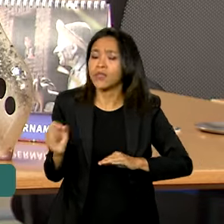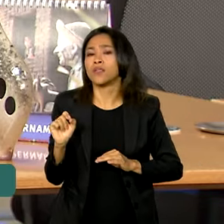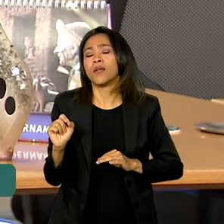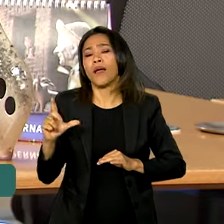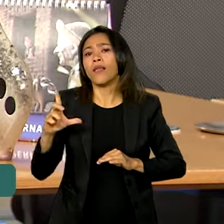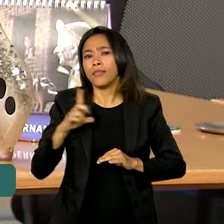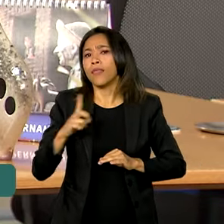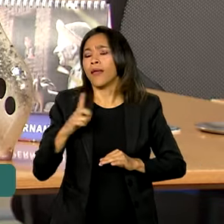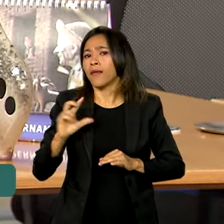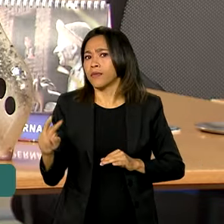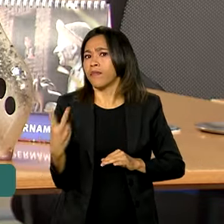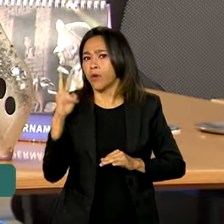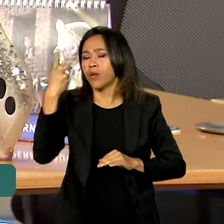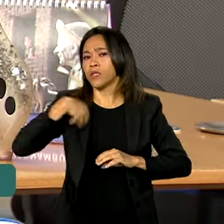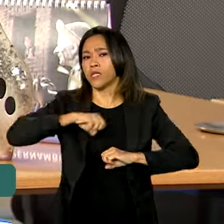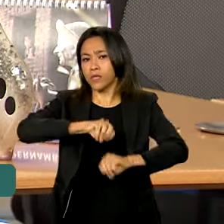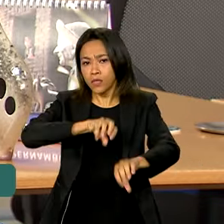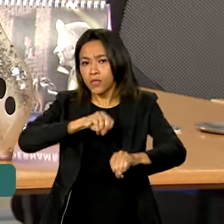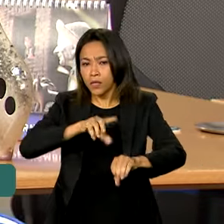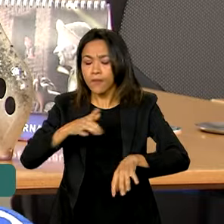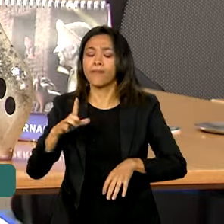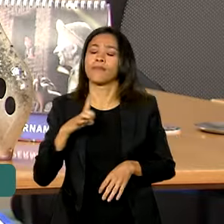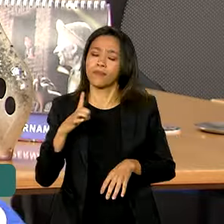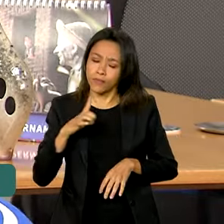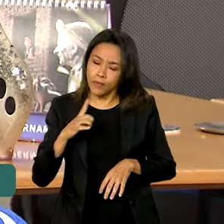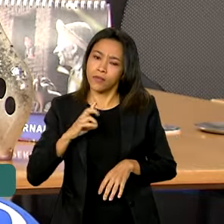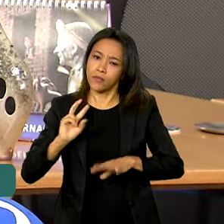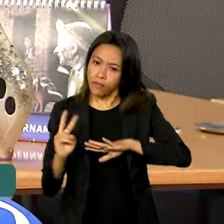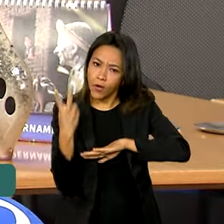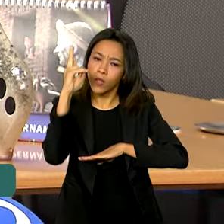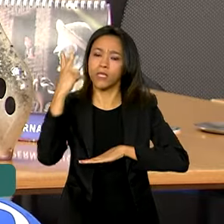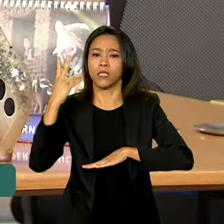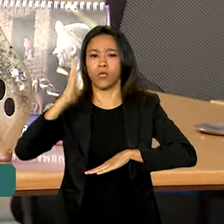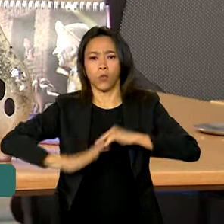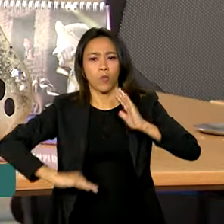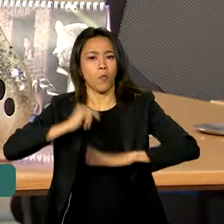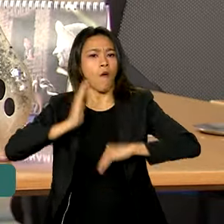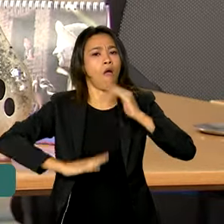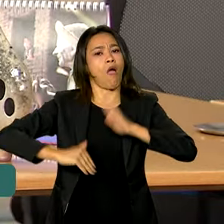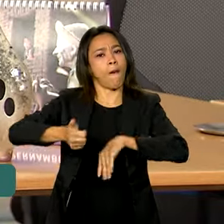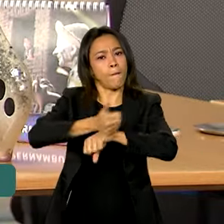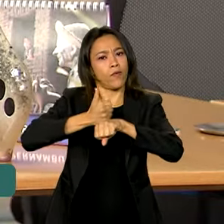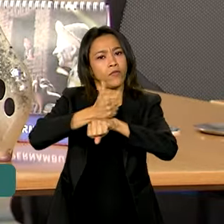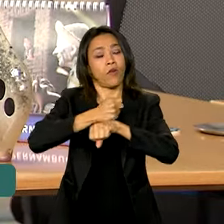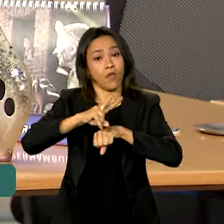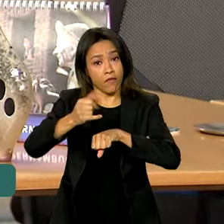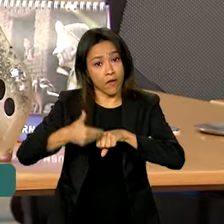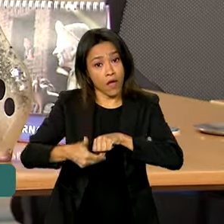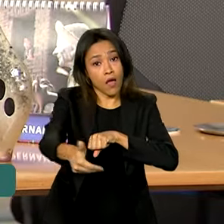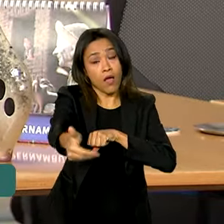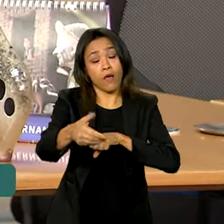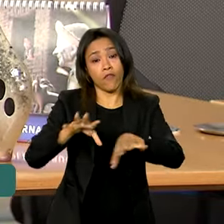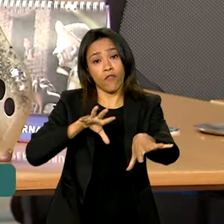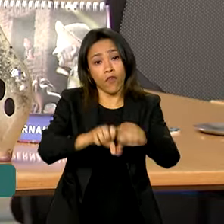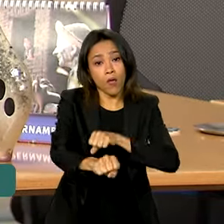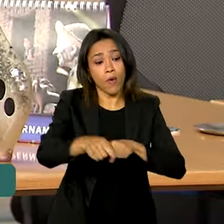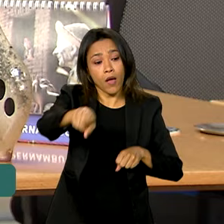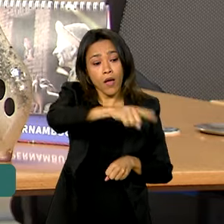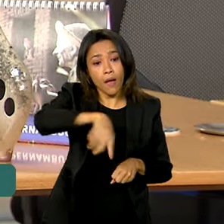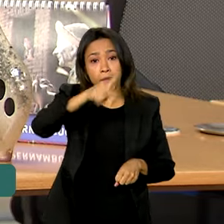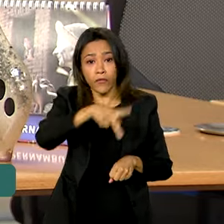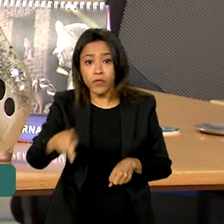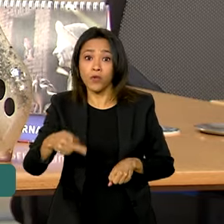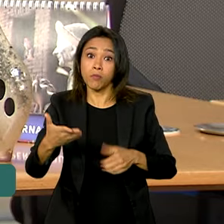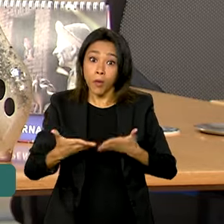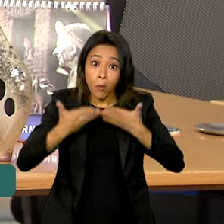essa valorização da educação, a valorização da qualificação profissional, que formarão professores para a melhoria da educação